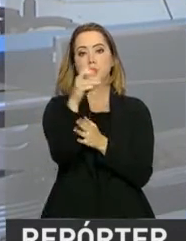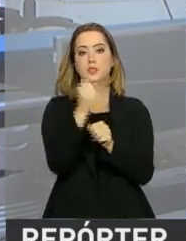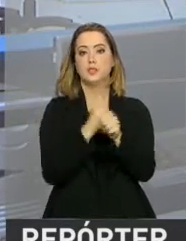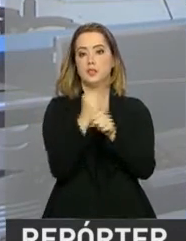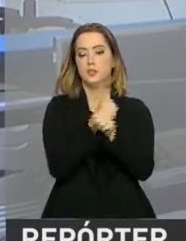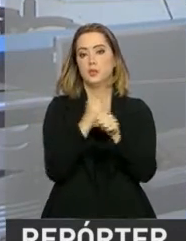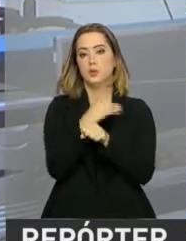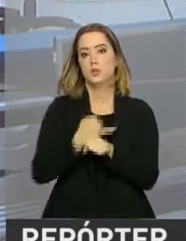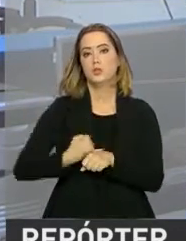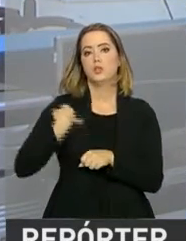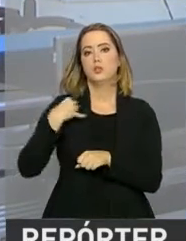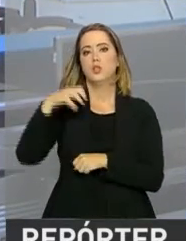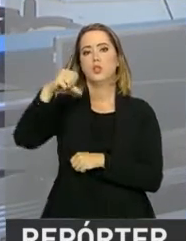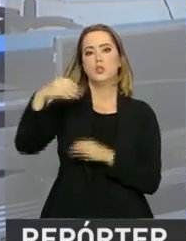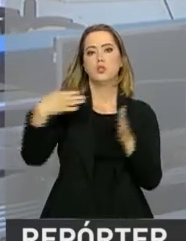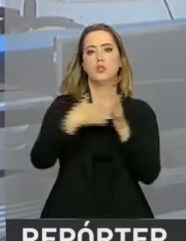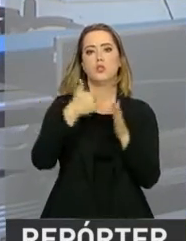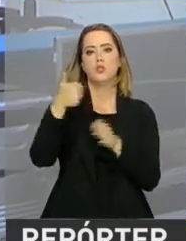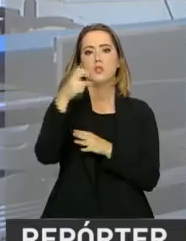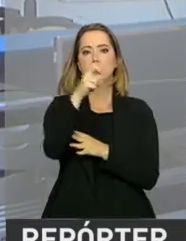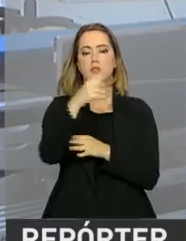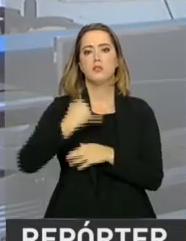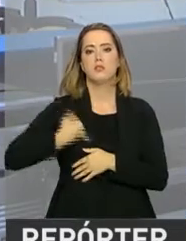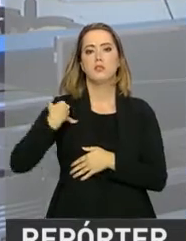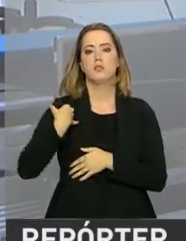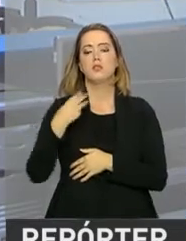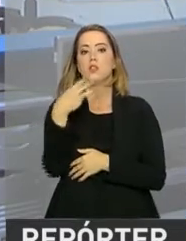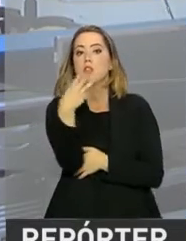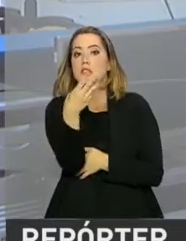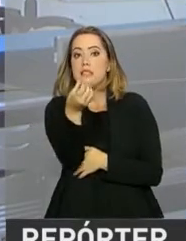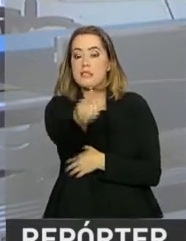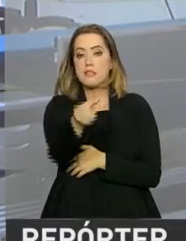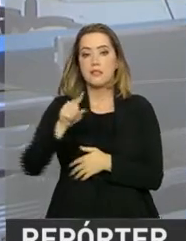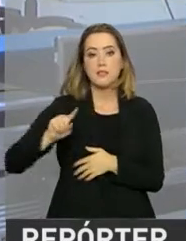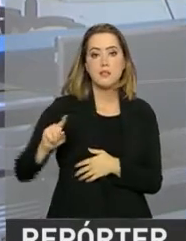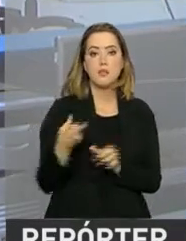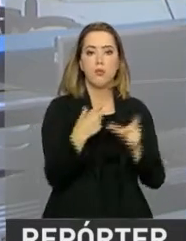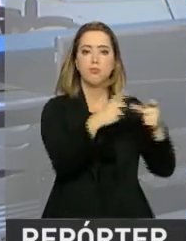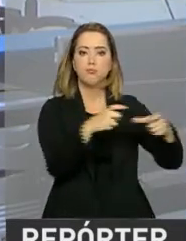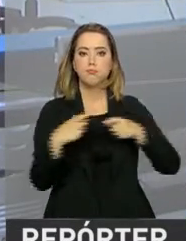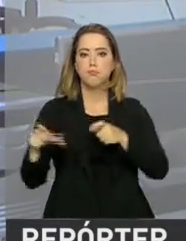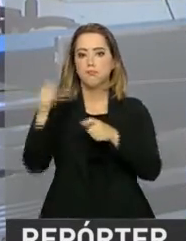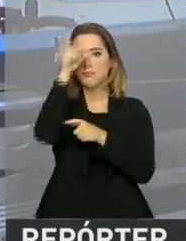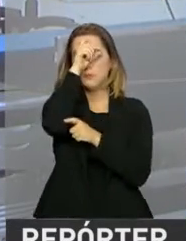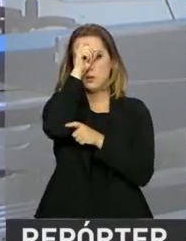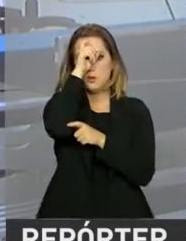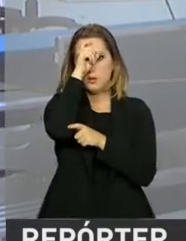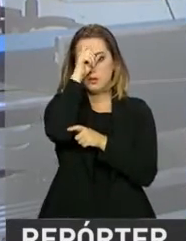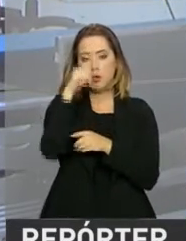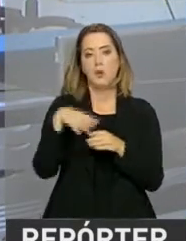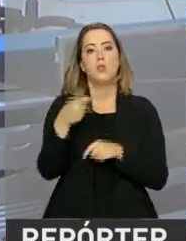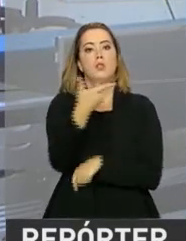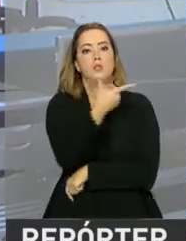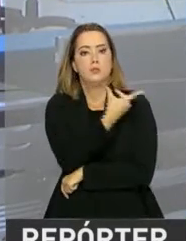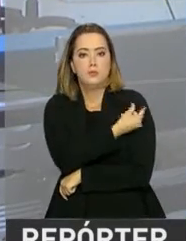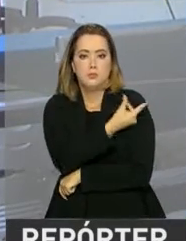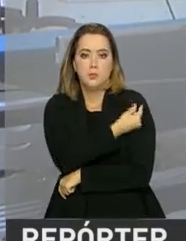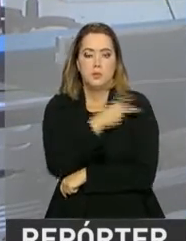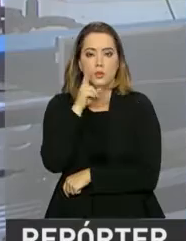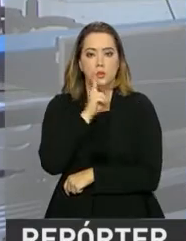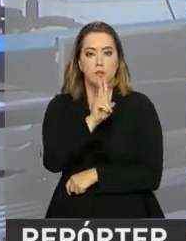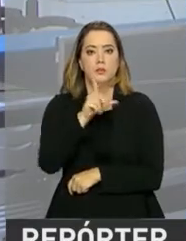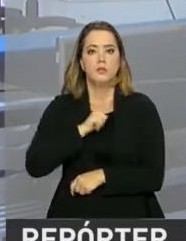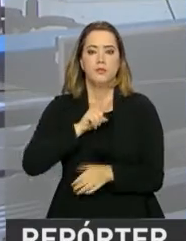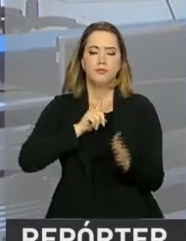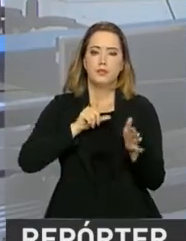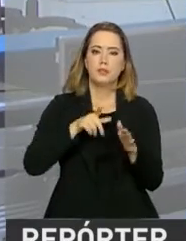e de 9 a 15 anos a um dos 36 mil postos de saúde de todo o Brasil para serem imunizados, verificar se há vacinas em atraso